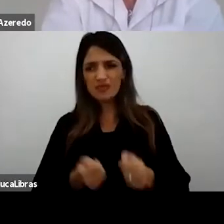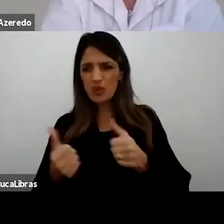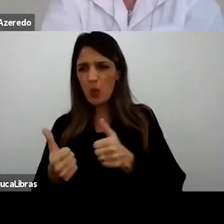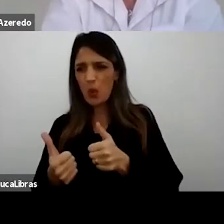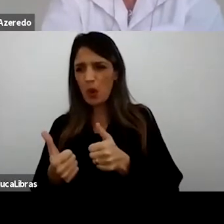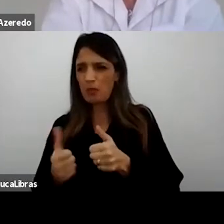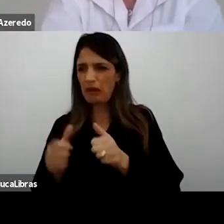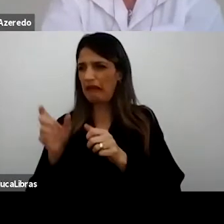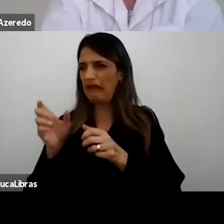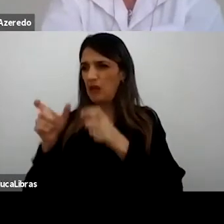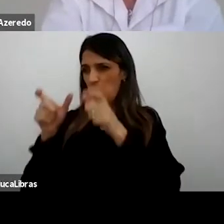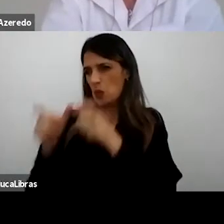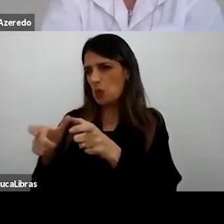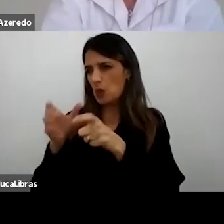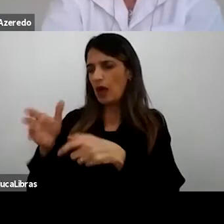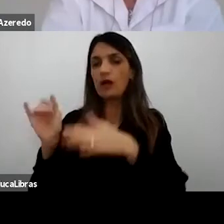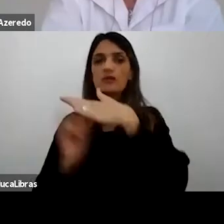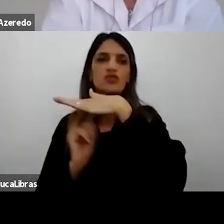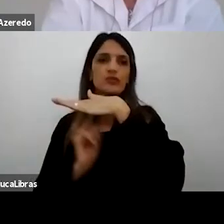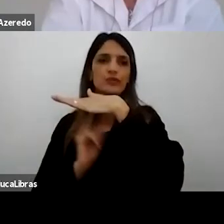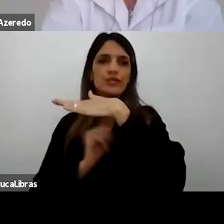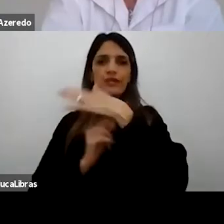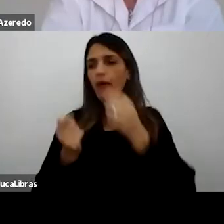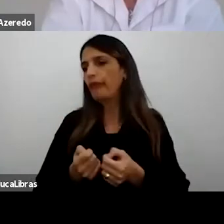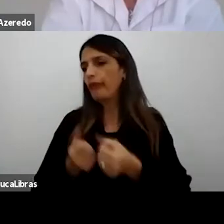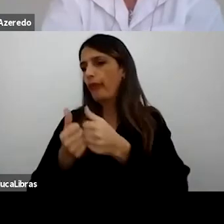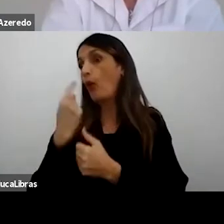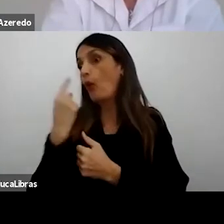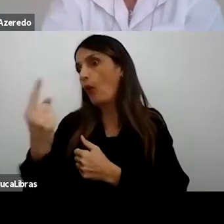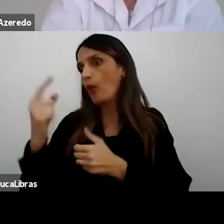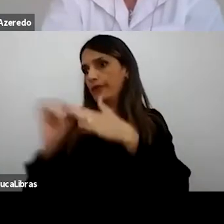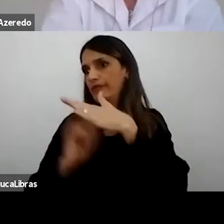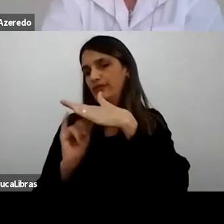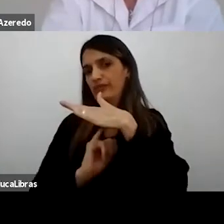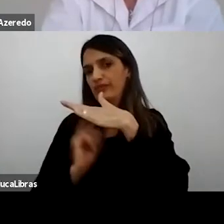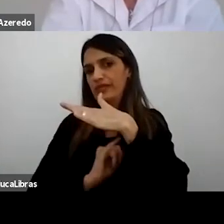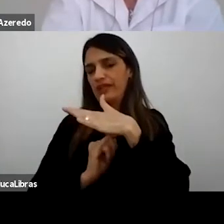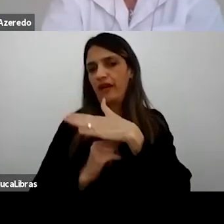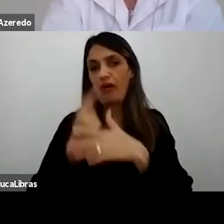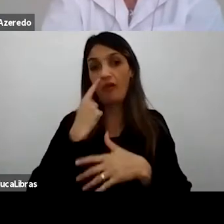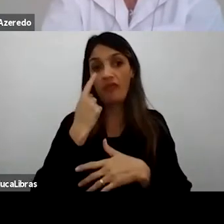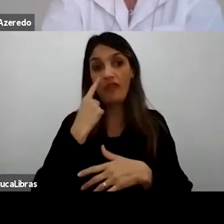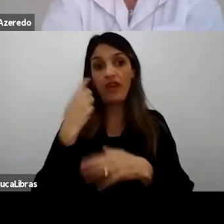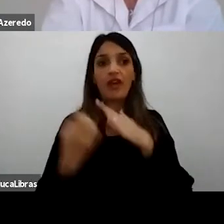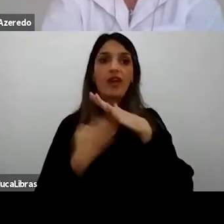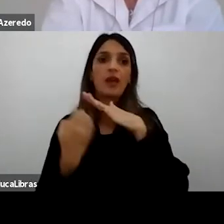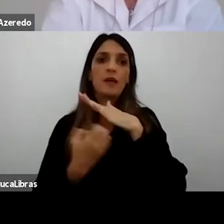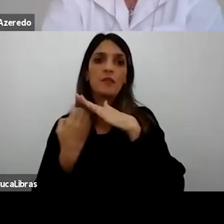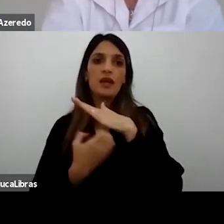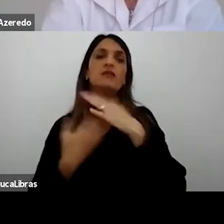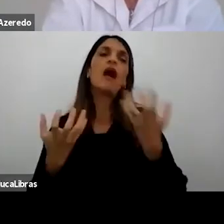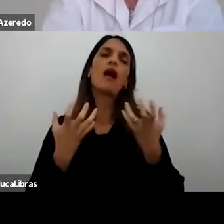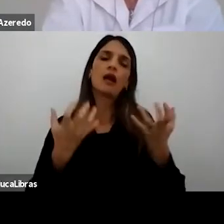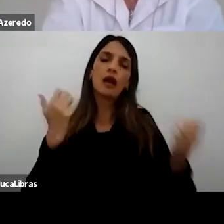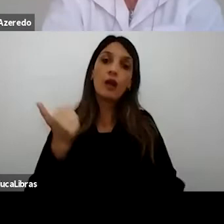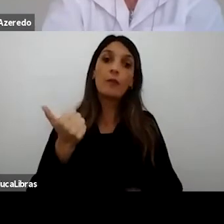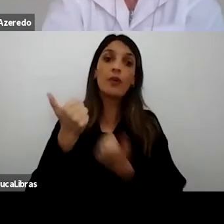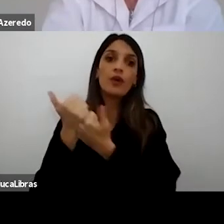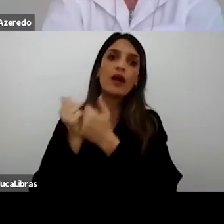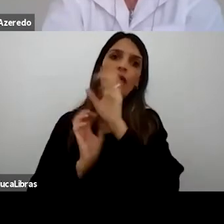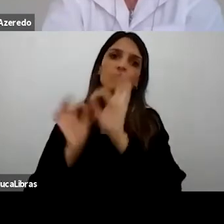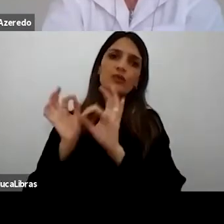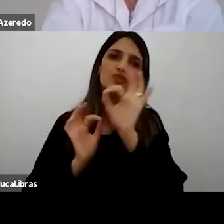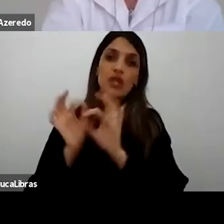específicas, como instituições, né? A gente ouve muito das empresas e de que quero apoiar um projeto específico, esse